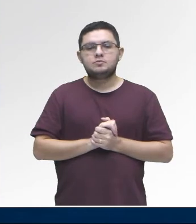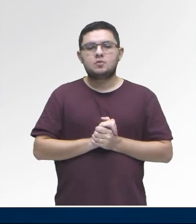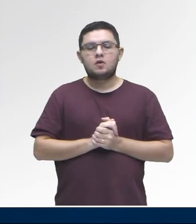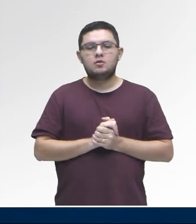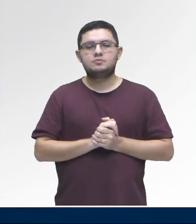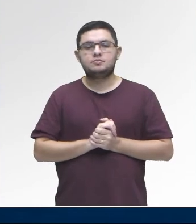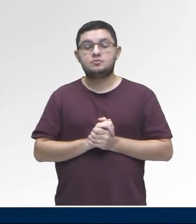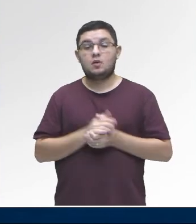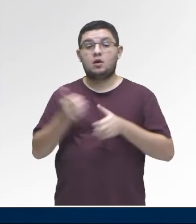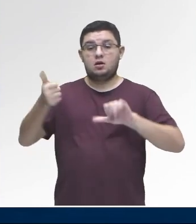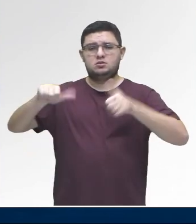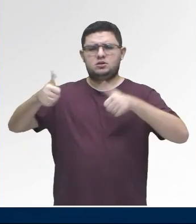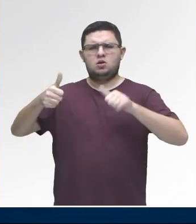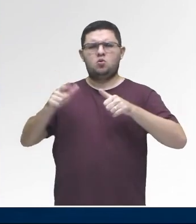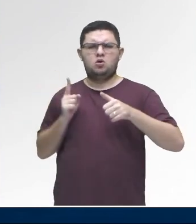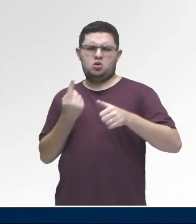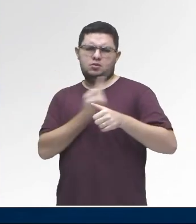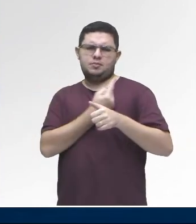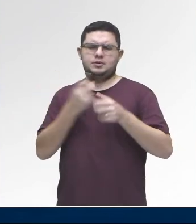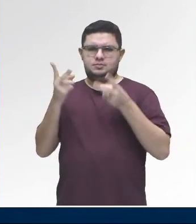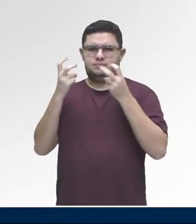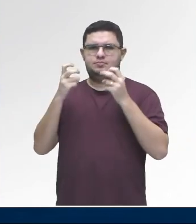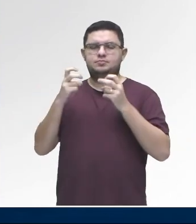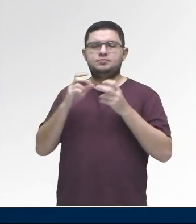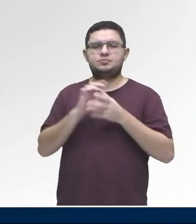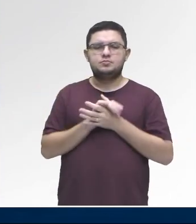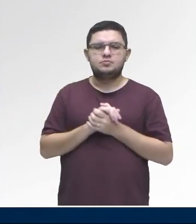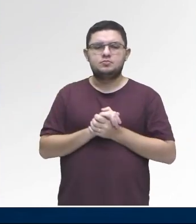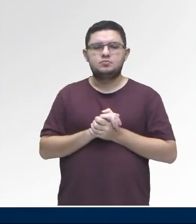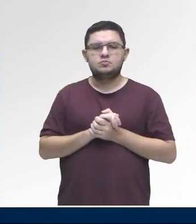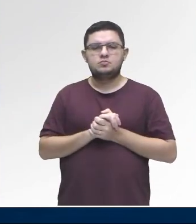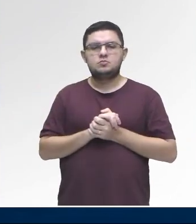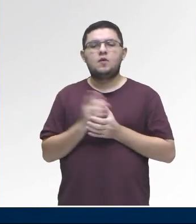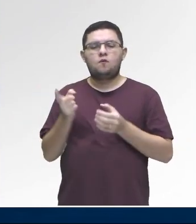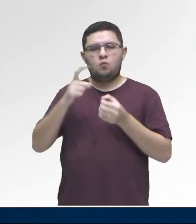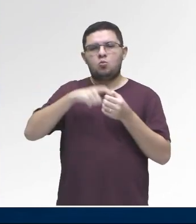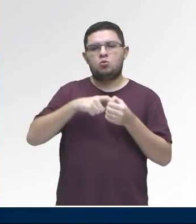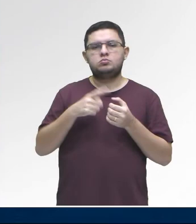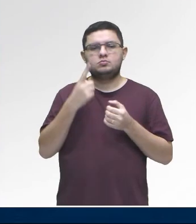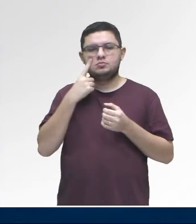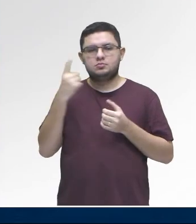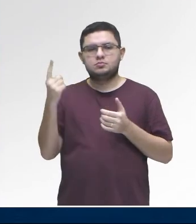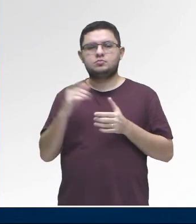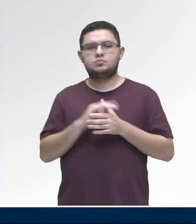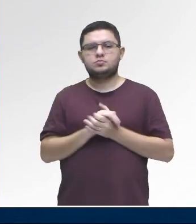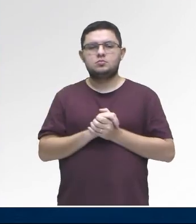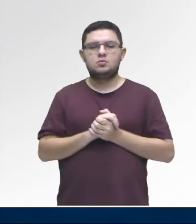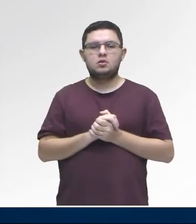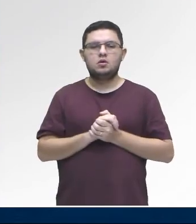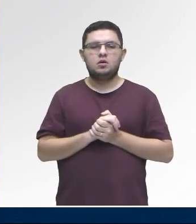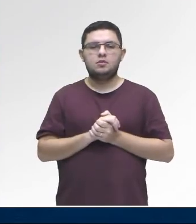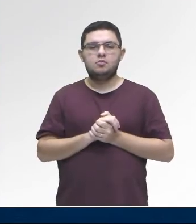gente percebendo aqui, desculpa, vou retornar, a gente percebendo que o